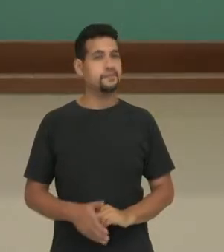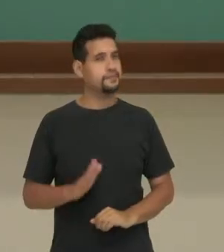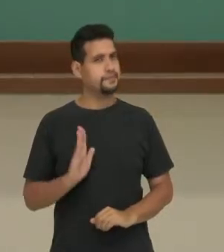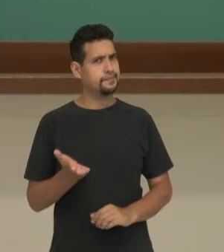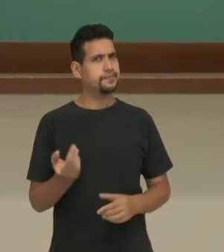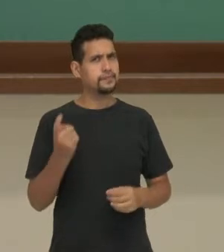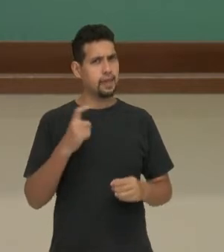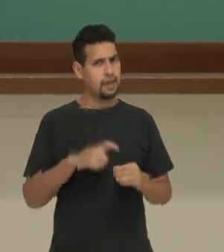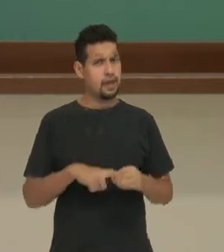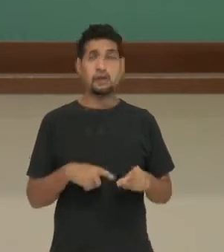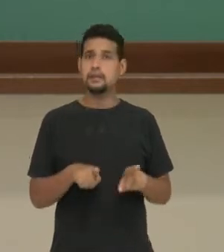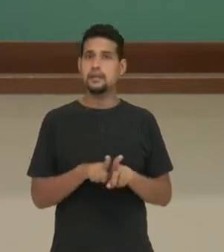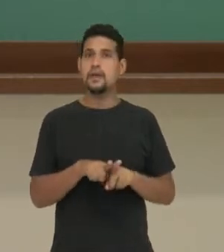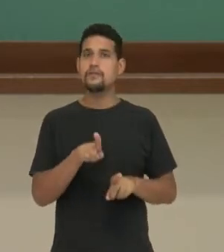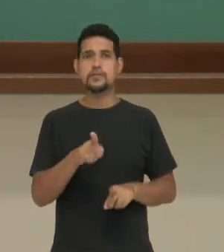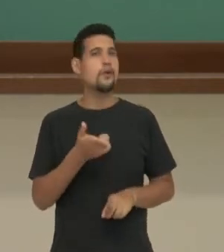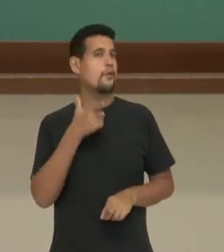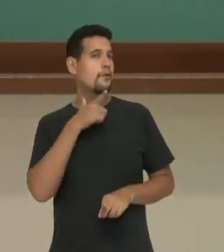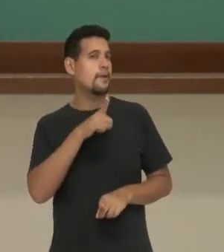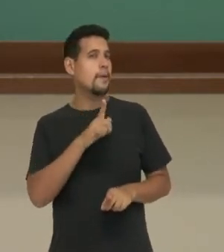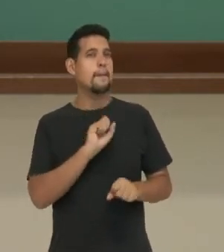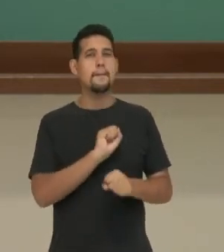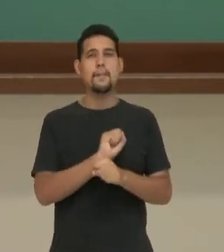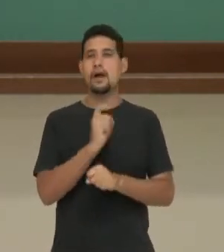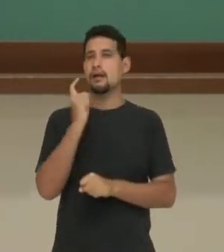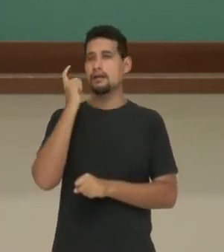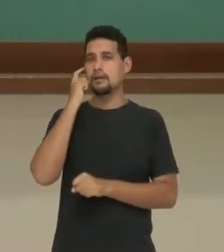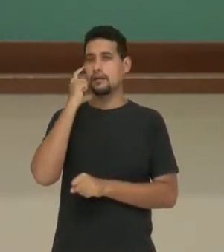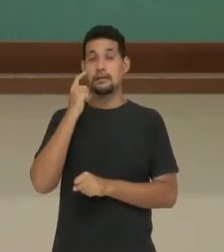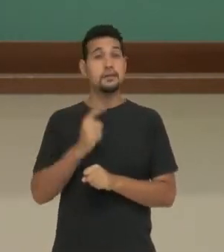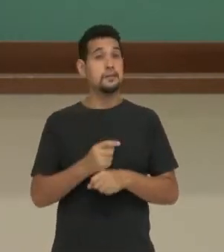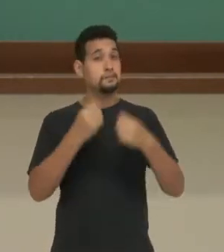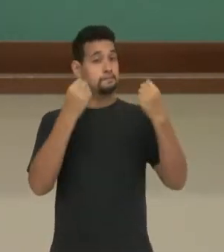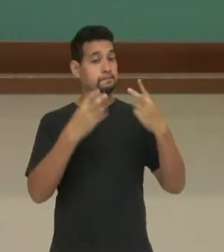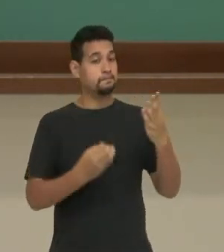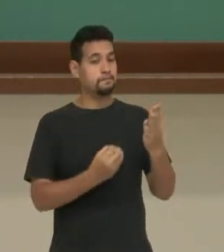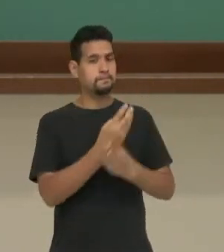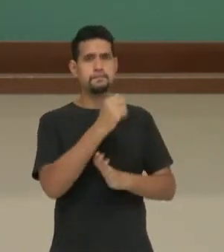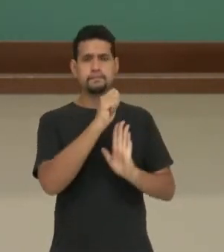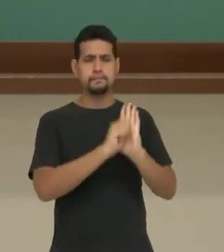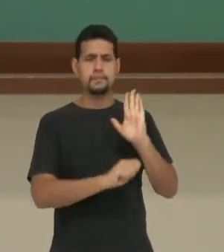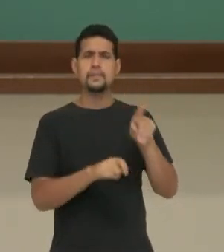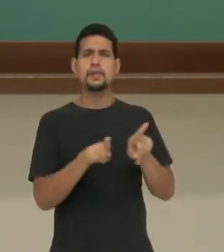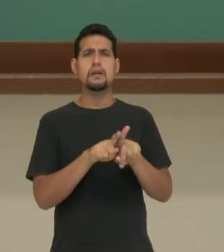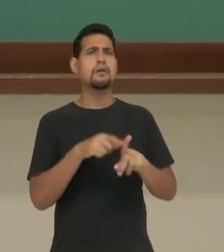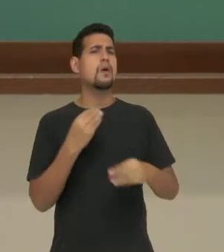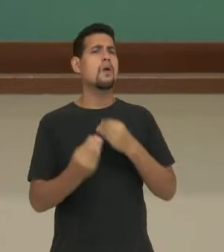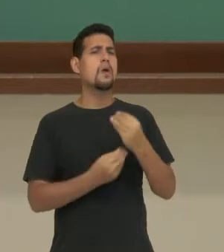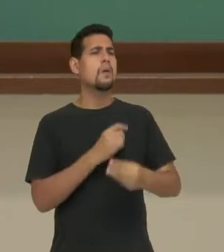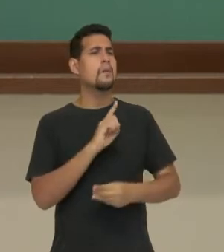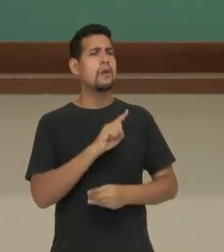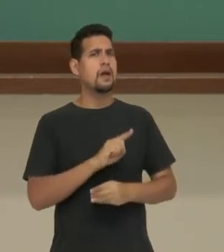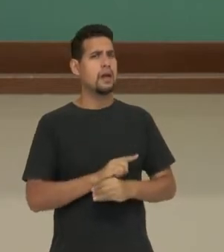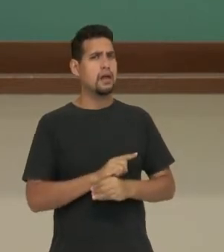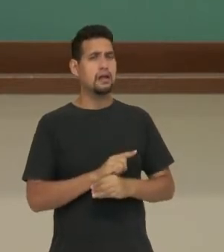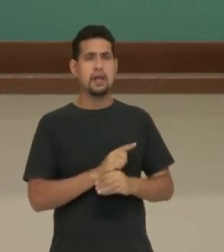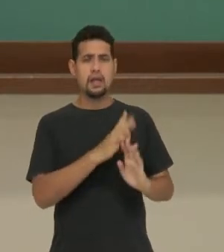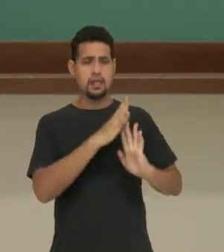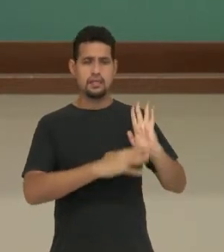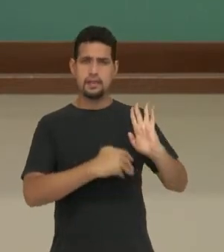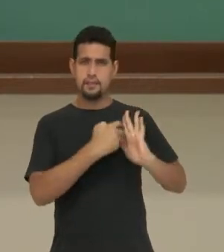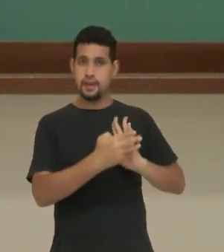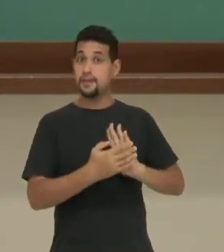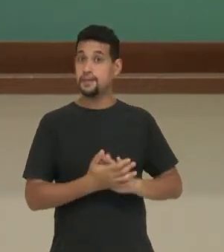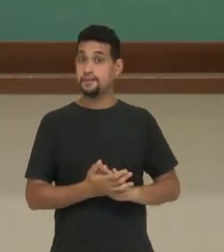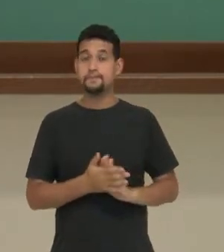Retornando então, pessoal, e aí, vocês conseguiram pensar numa proposta de produção textual, como que ficaria preenchida essa tabela?